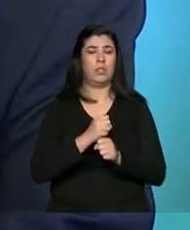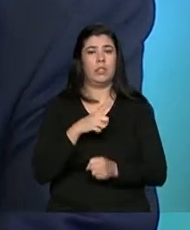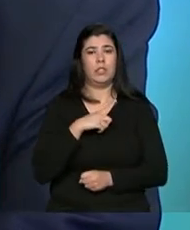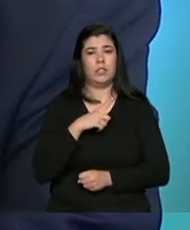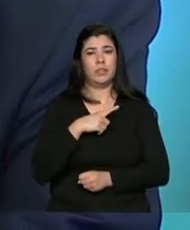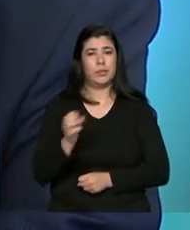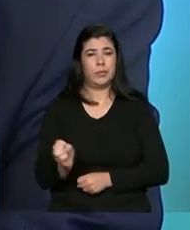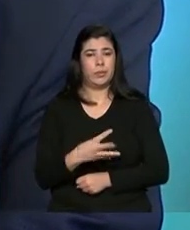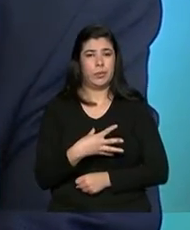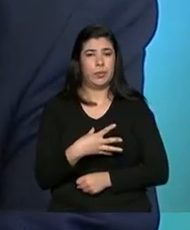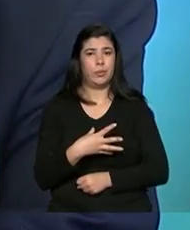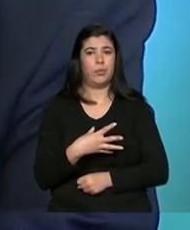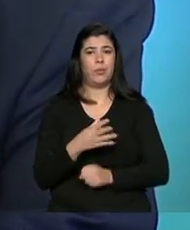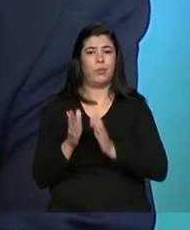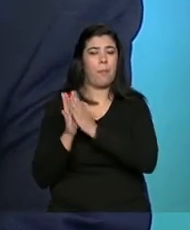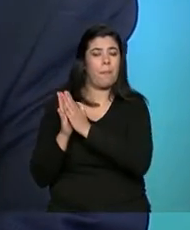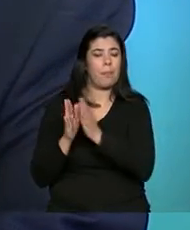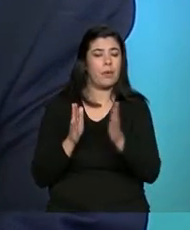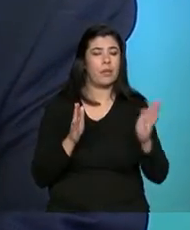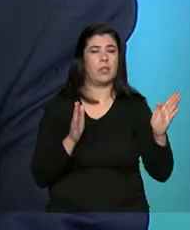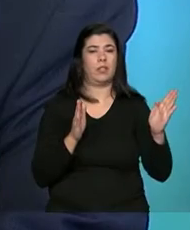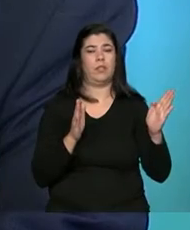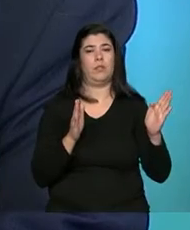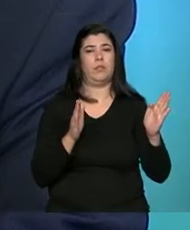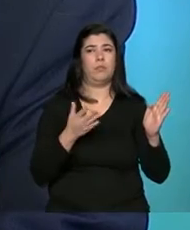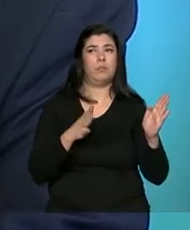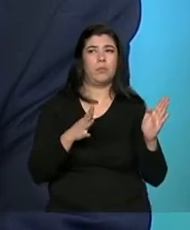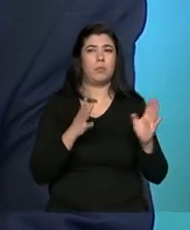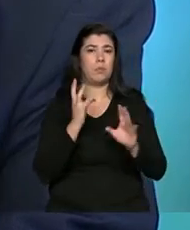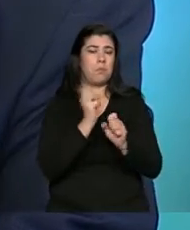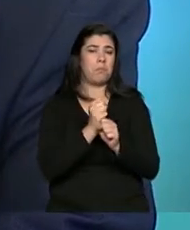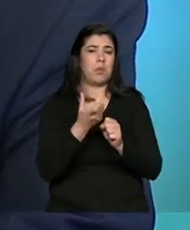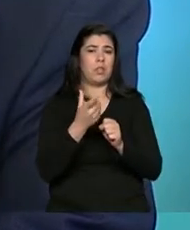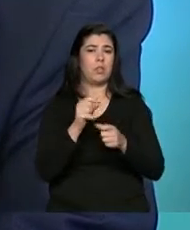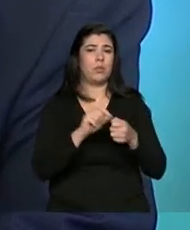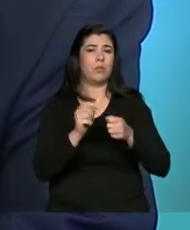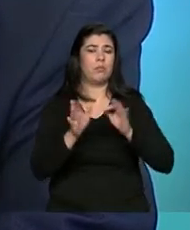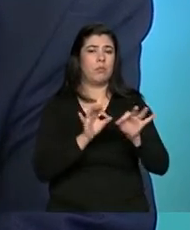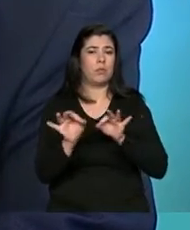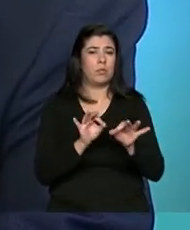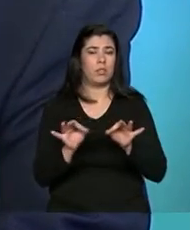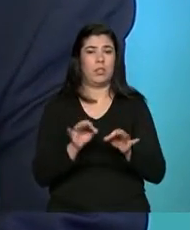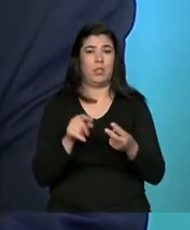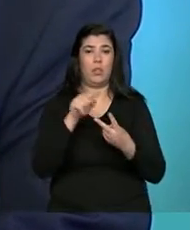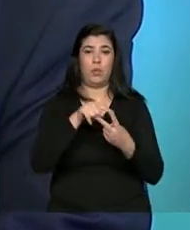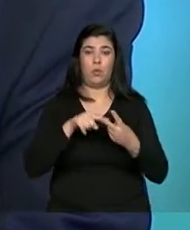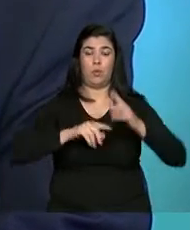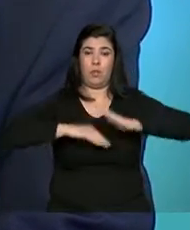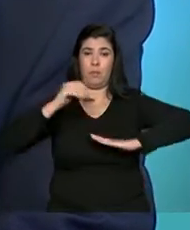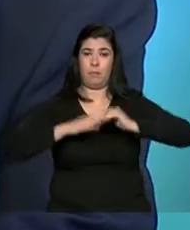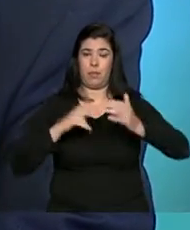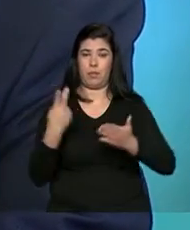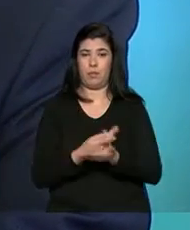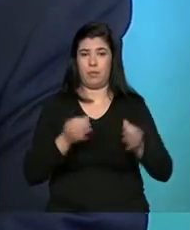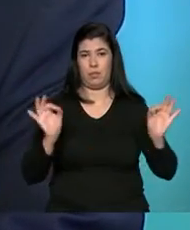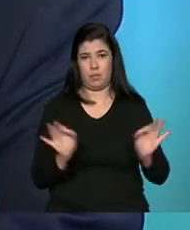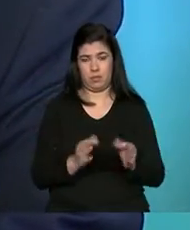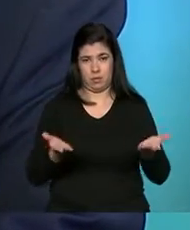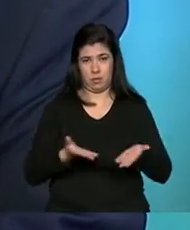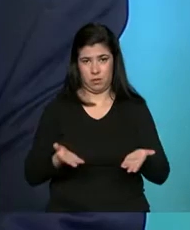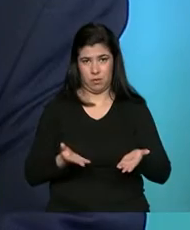novo prazo médio de execução portanto são duas ações que estão acontecendo